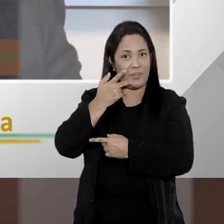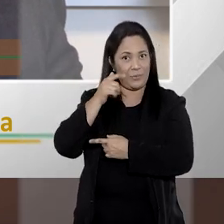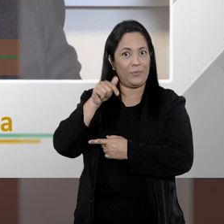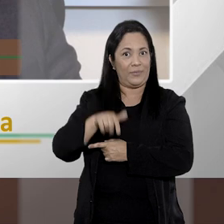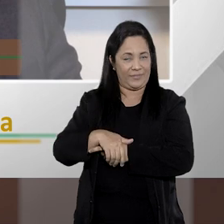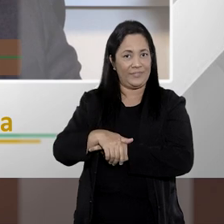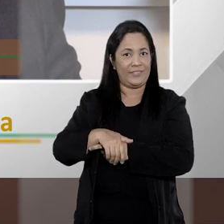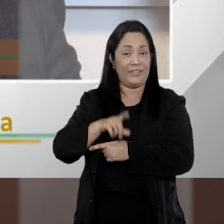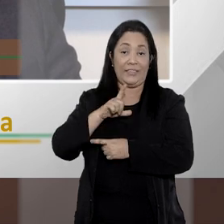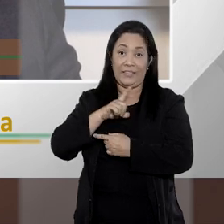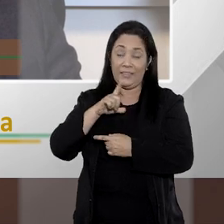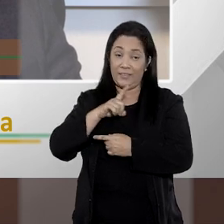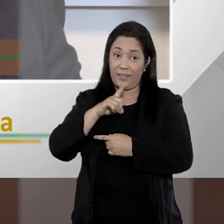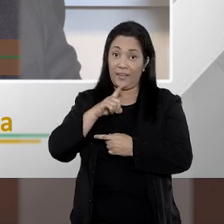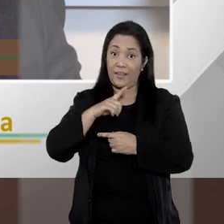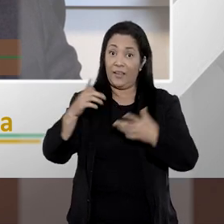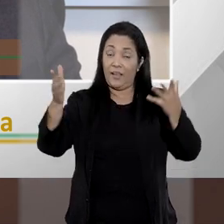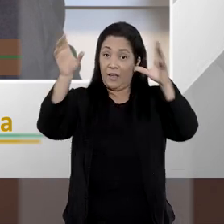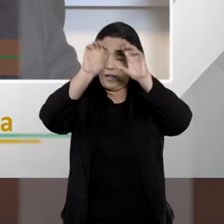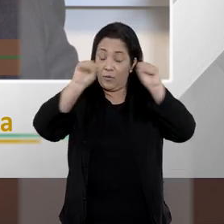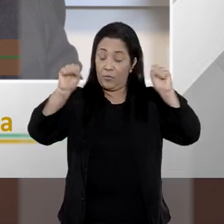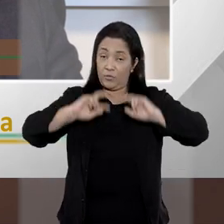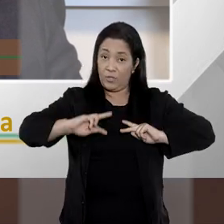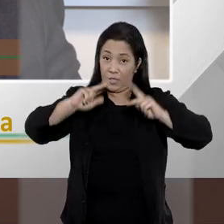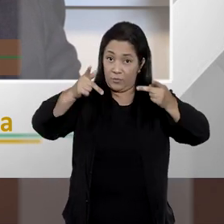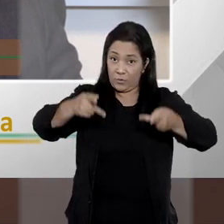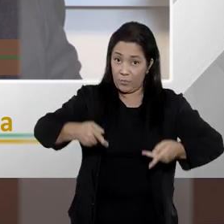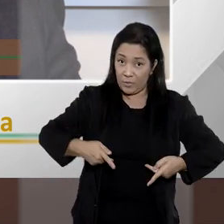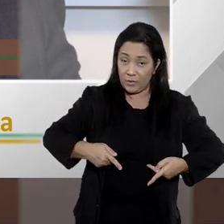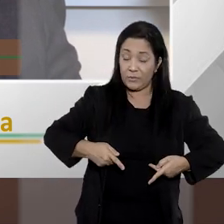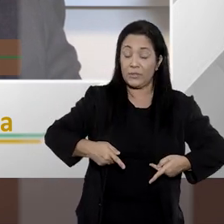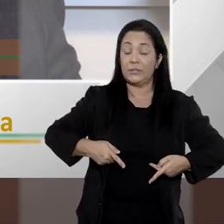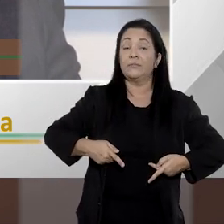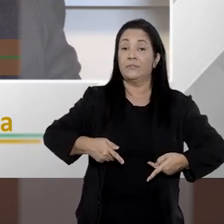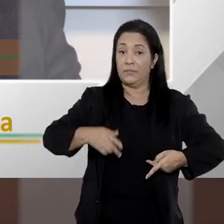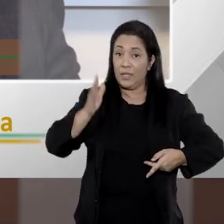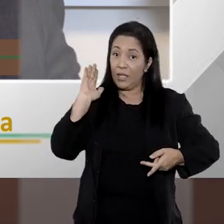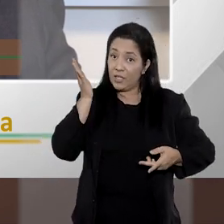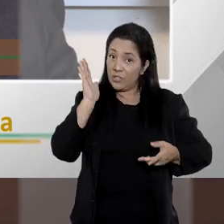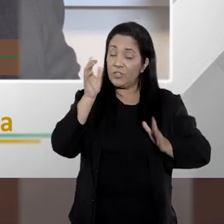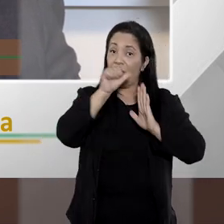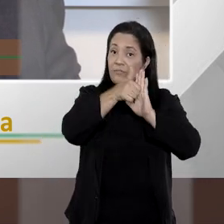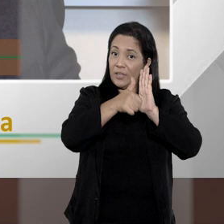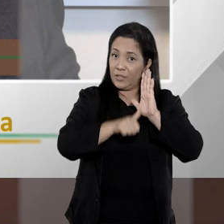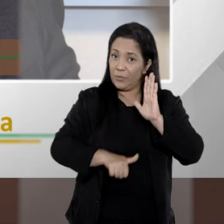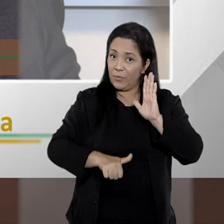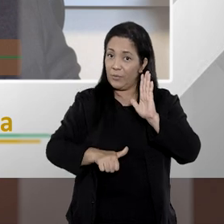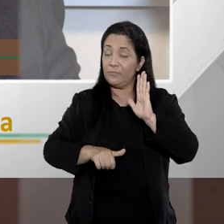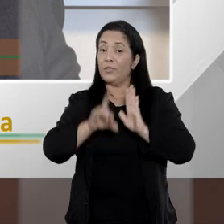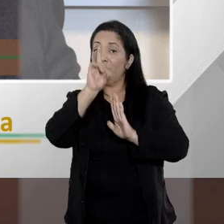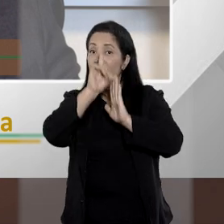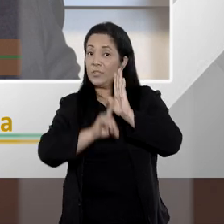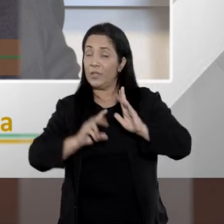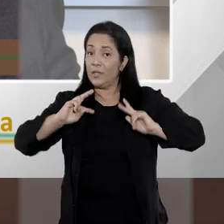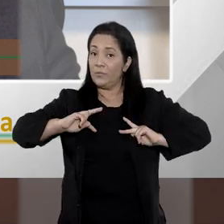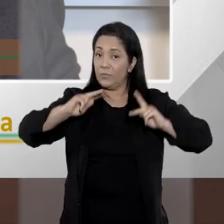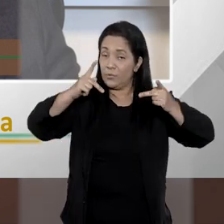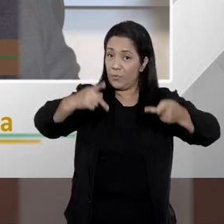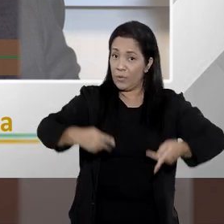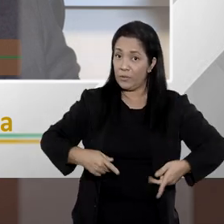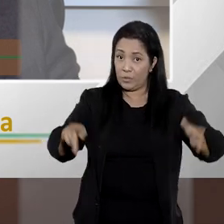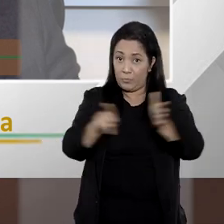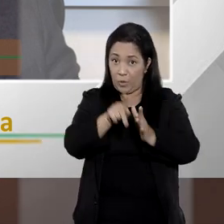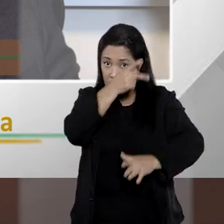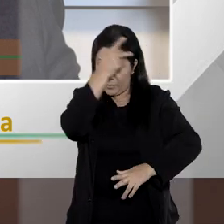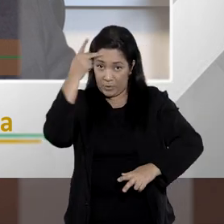com decisões da Corte Interamericana de Direitos Humanos que reconhecem a violação dos direitos humanos da